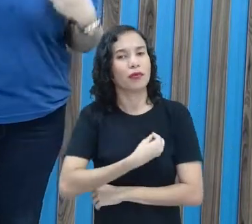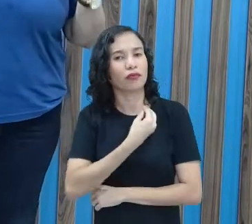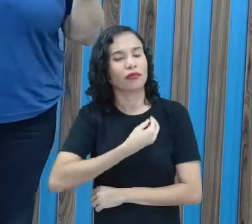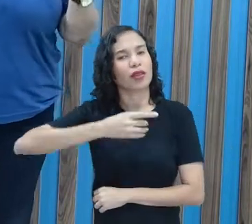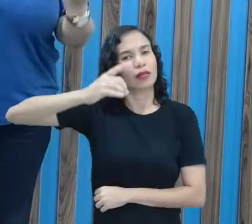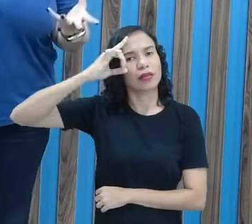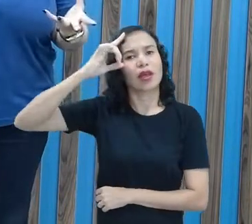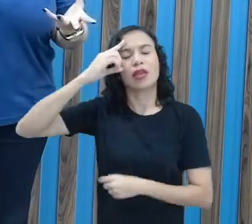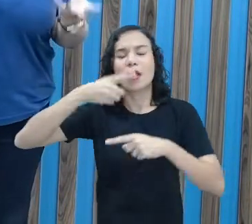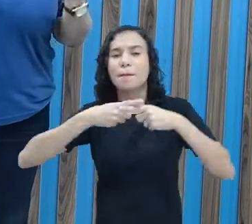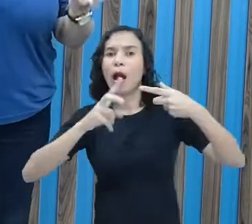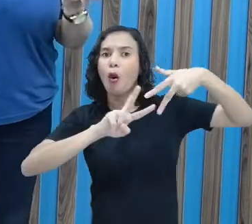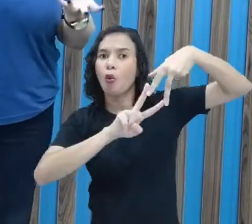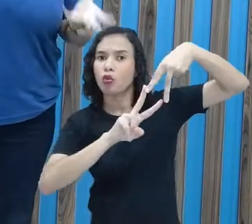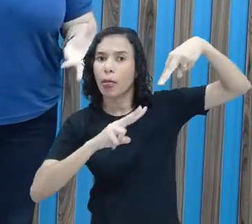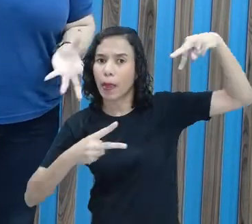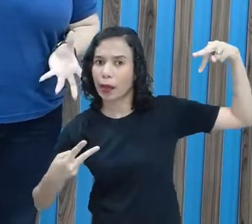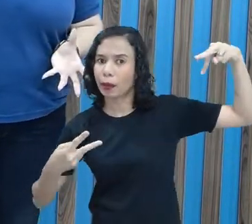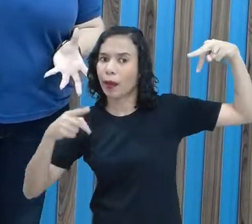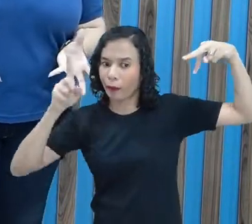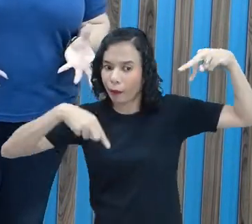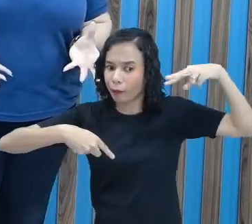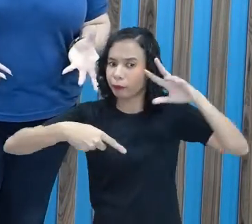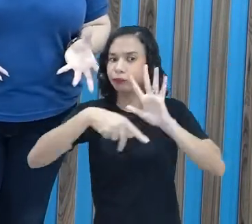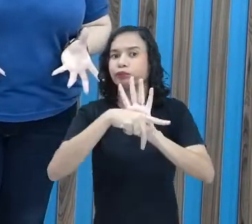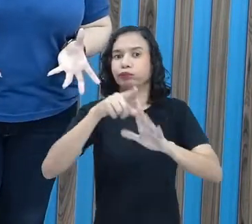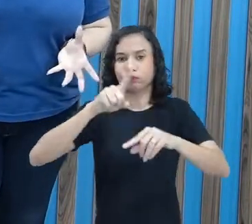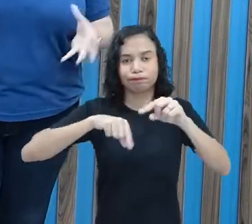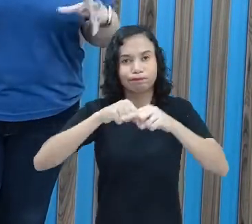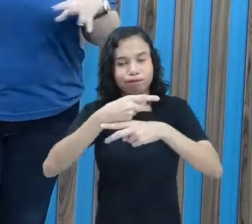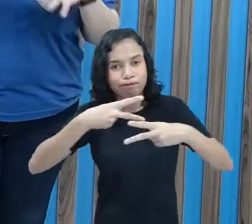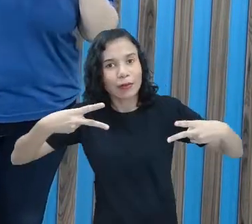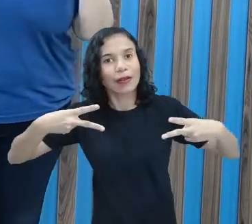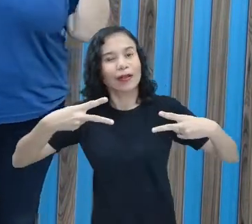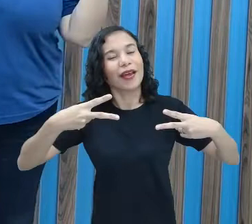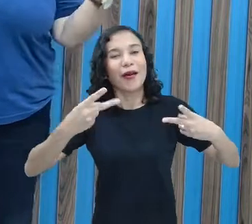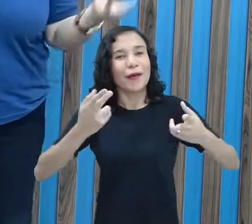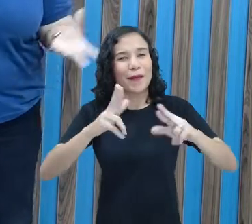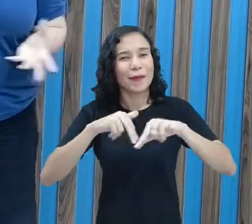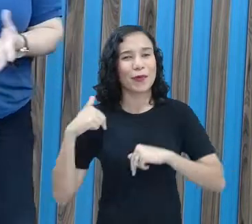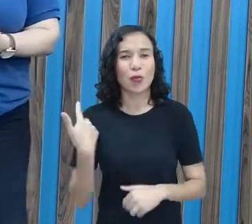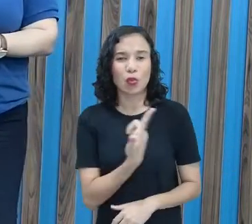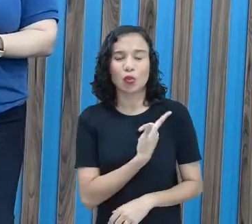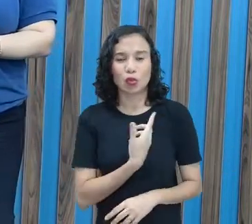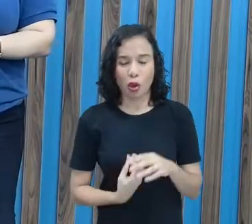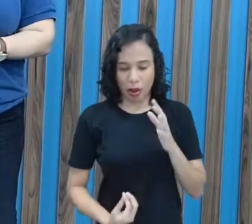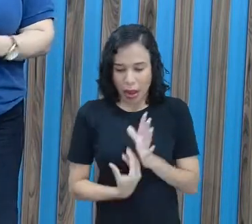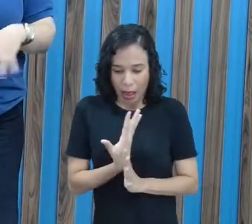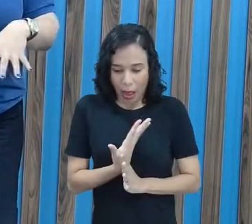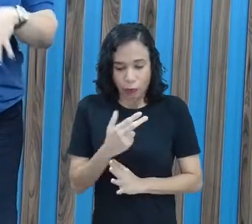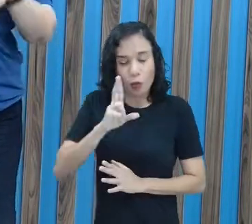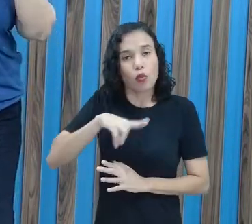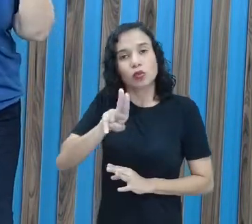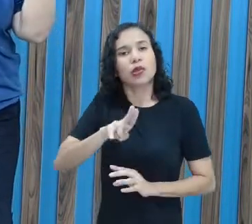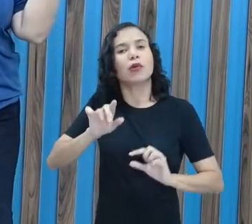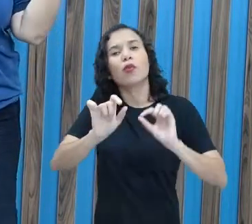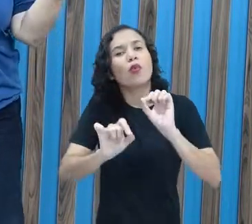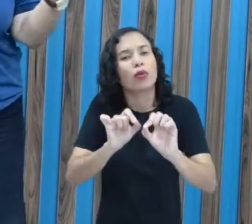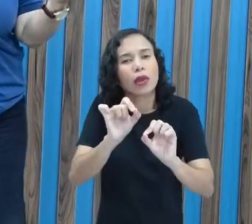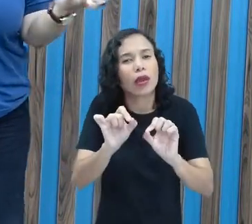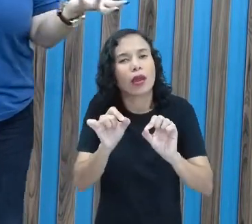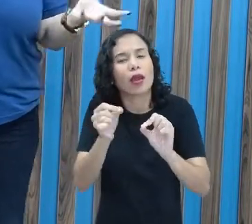o DNA, ele é o próprio material, tá certo? Então, do que nós somos constituídos, né? Como é que